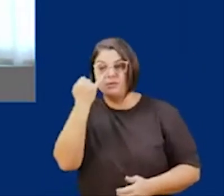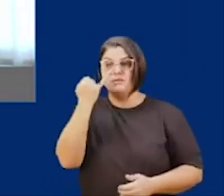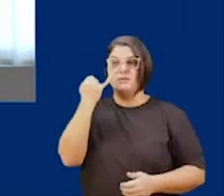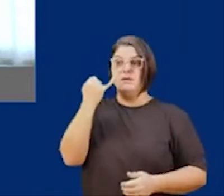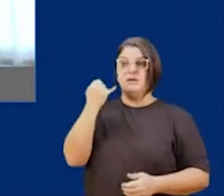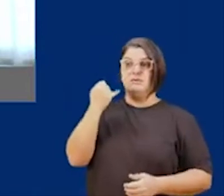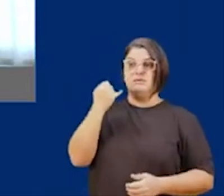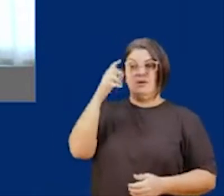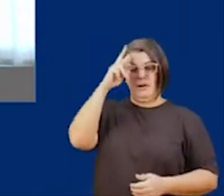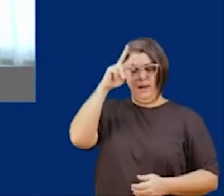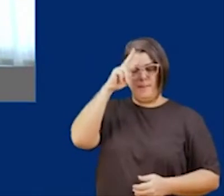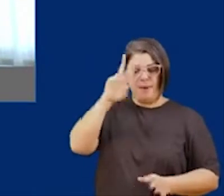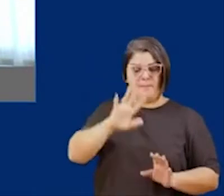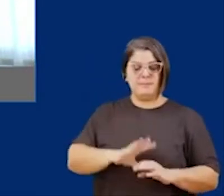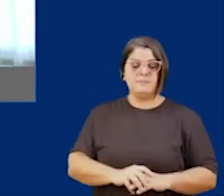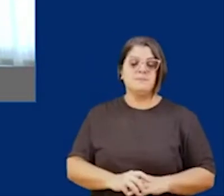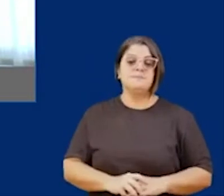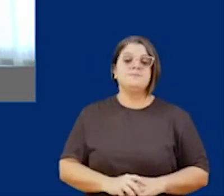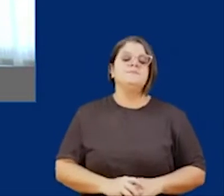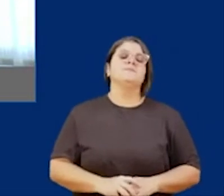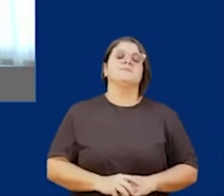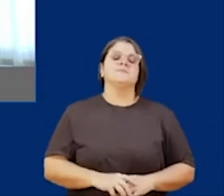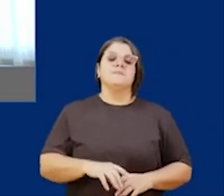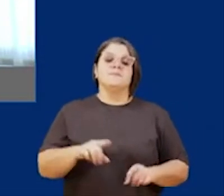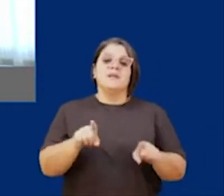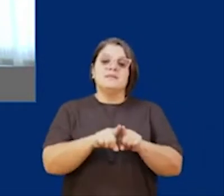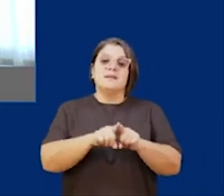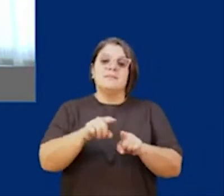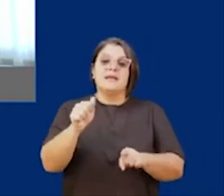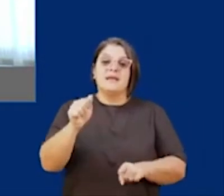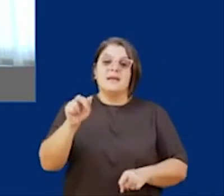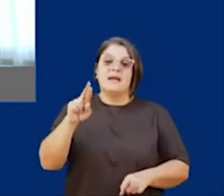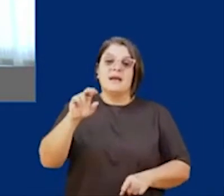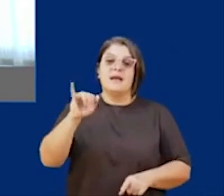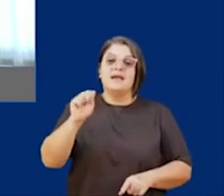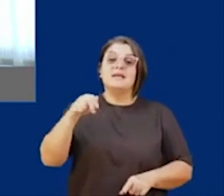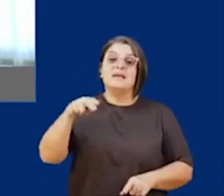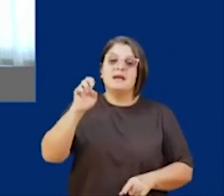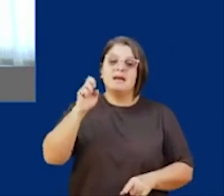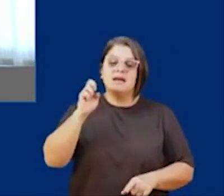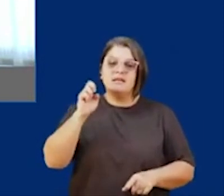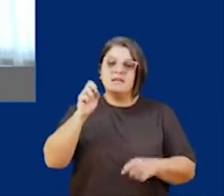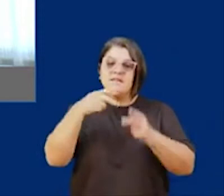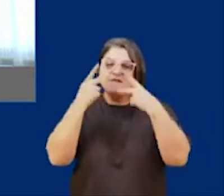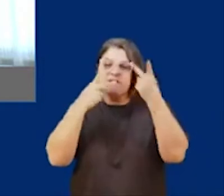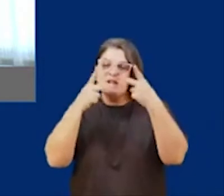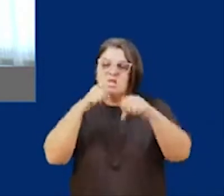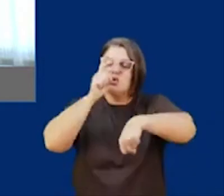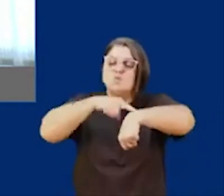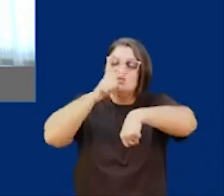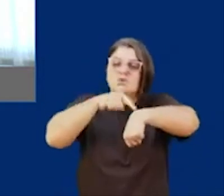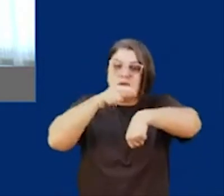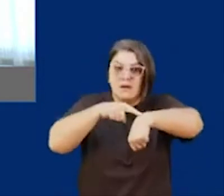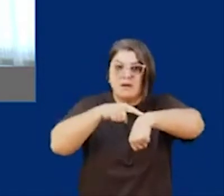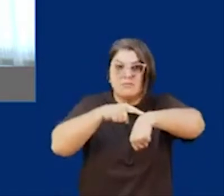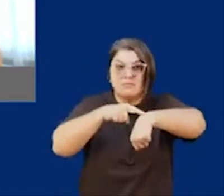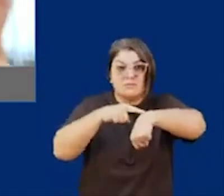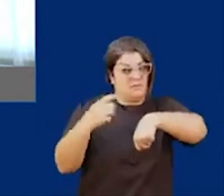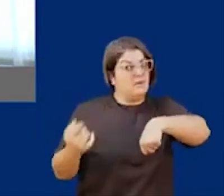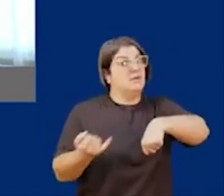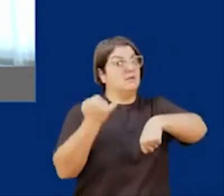Queria valorizar uma coisa que você falou, Ariane, que é a questão do timing. Você falou isso, e eu acho que isso é uma coisa muito importante para as mulheres